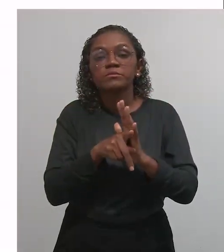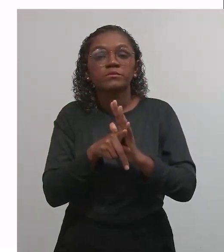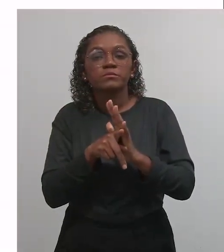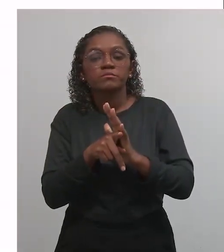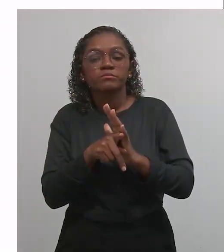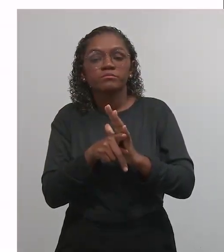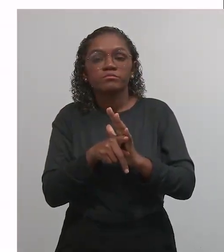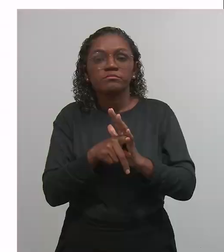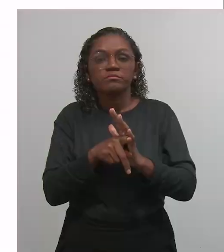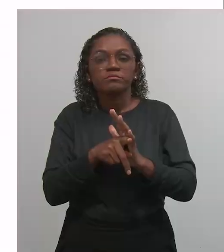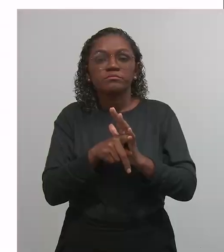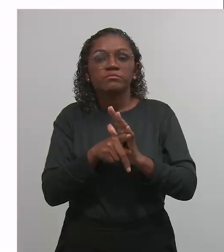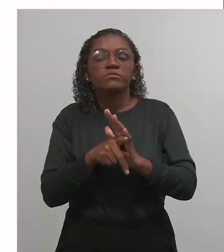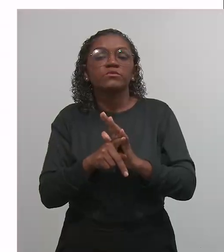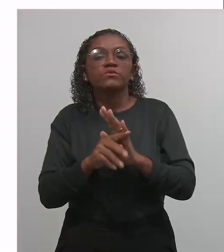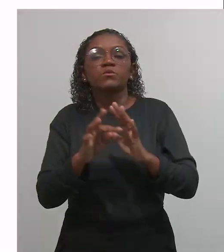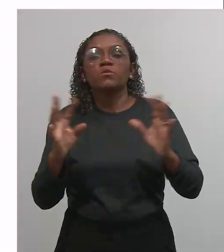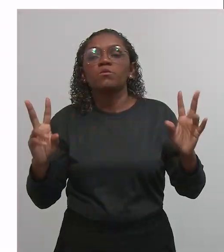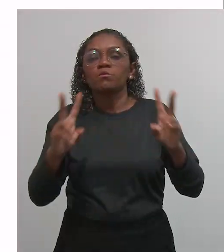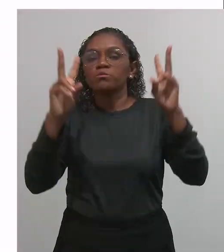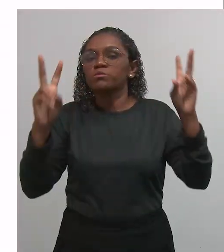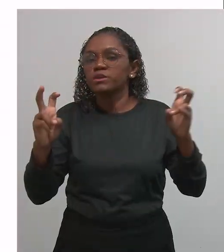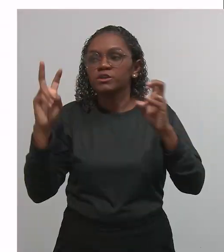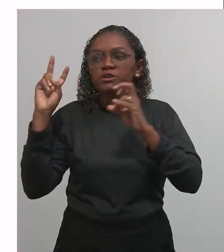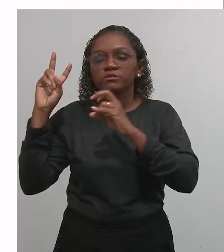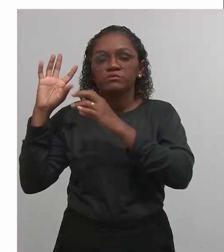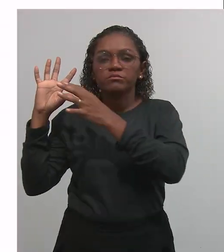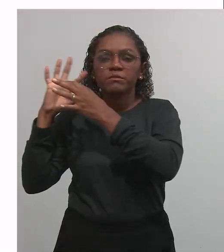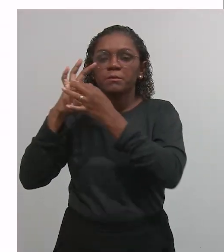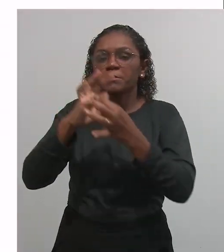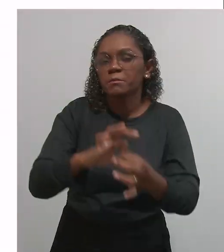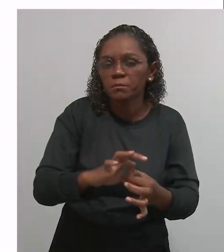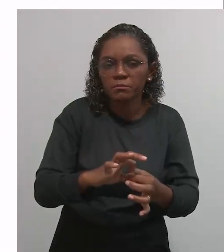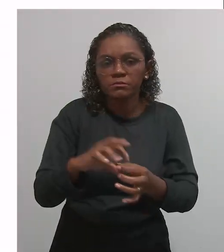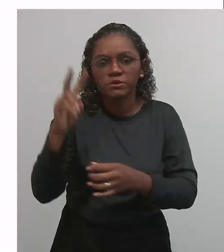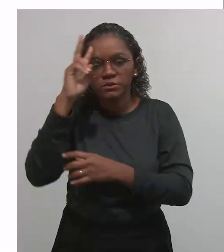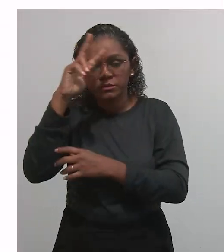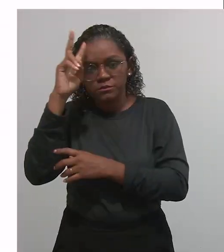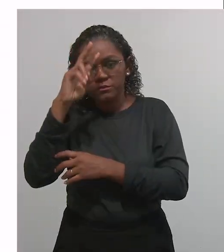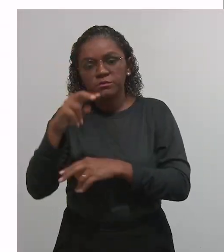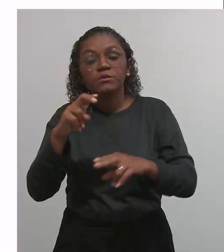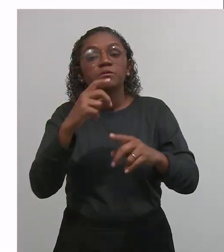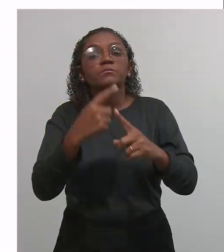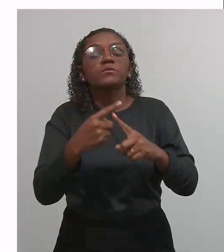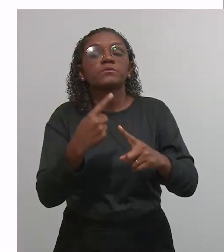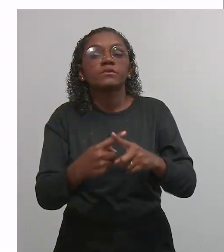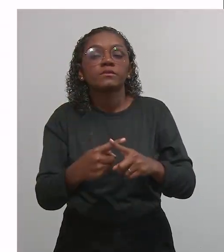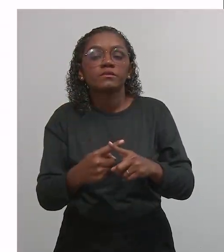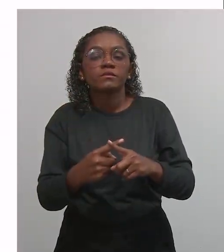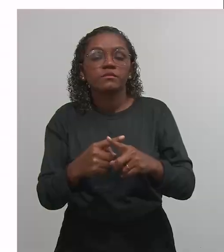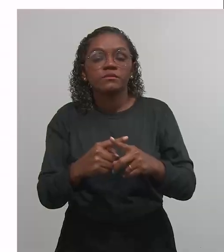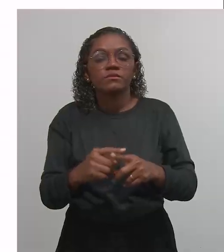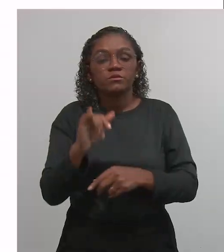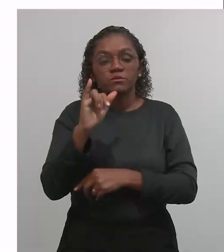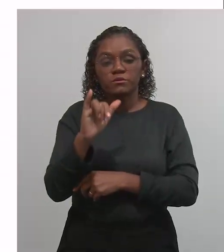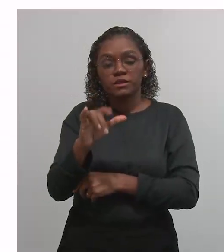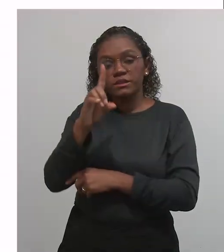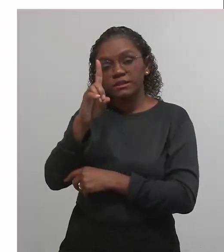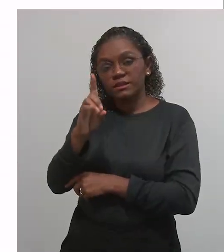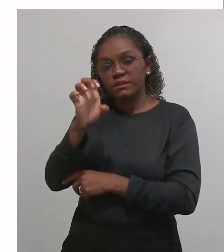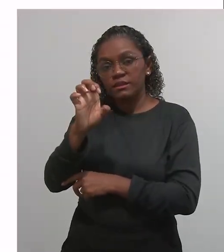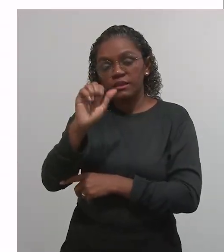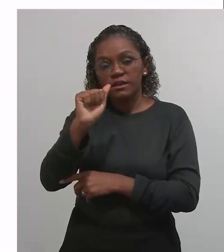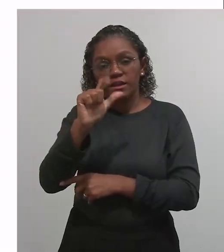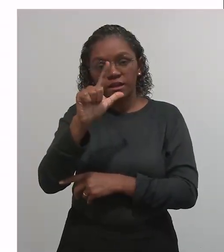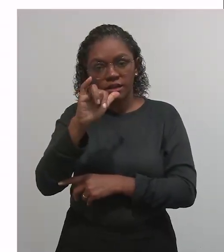análise do contexto histórico, ou seja, aí já tem uma crítica, né? Que o idealismo, ele despreza o contexto histórico